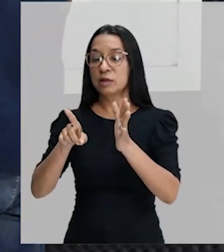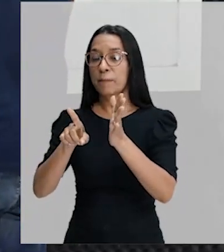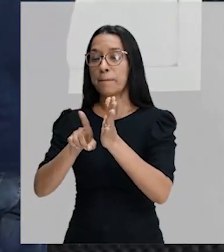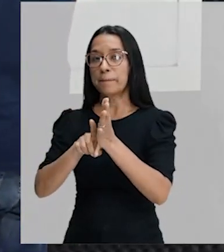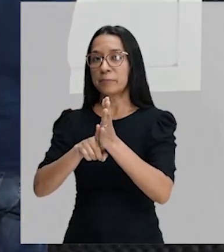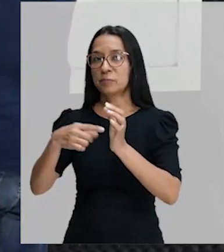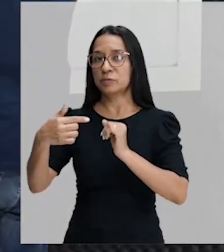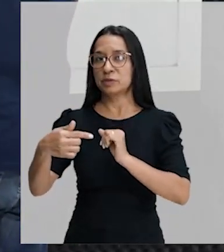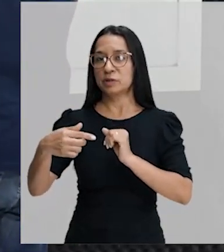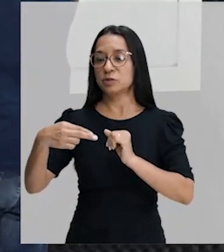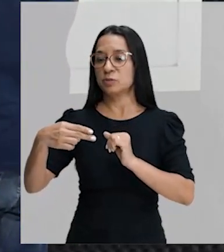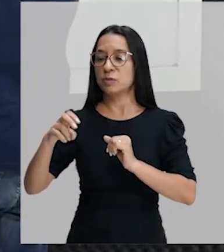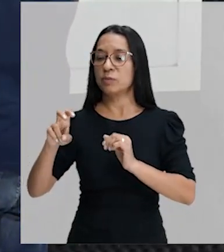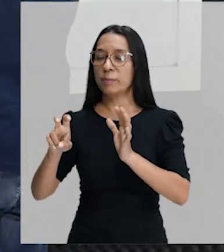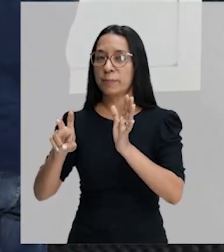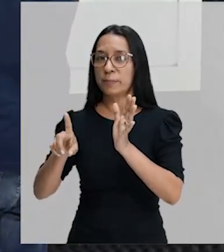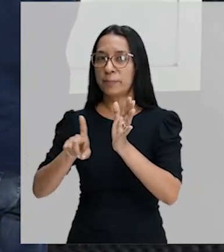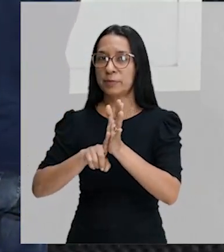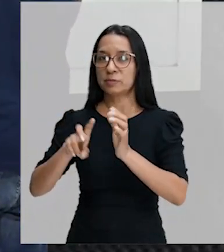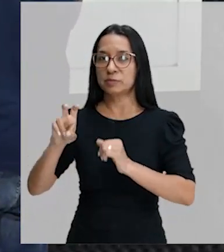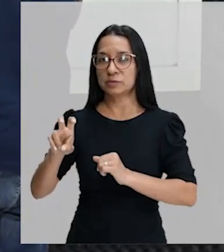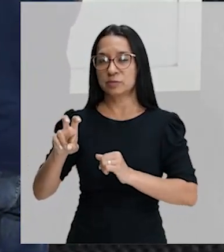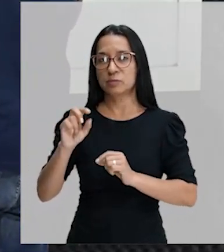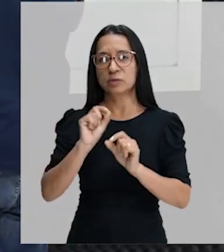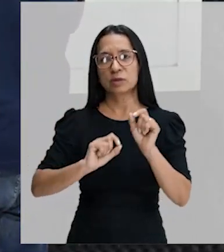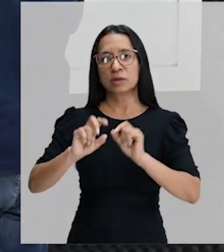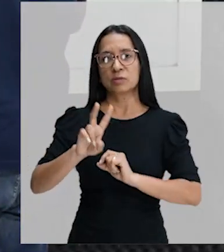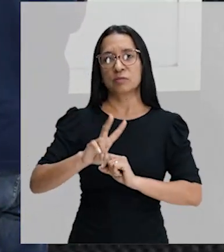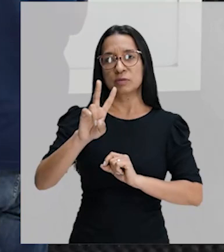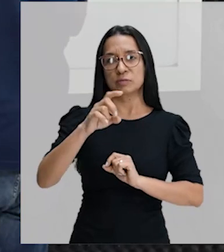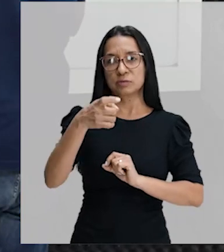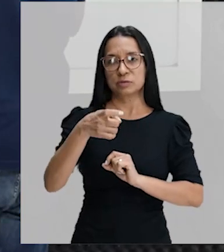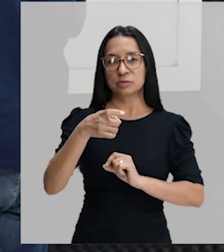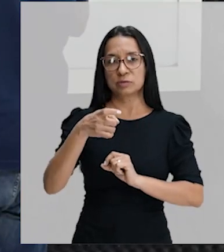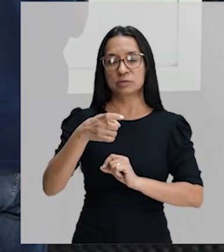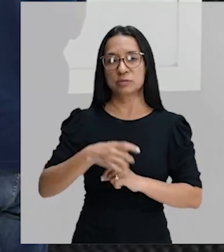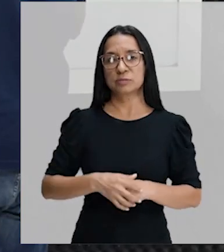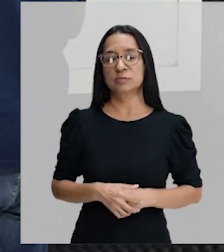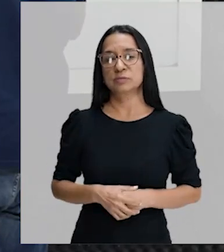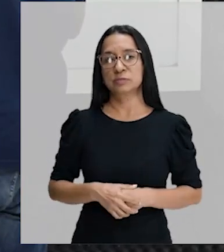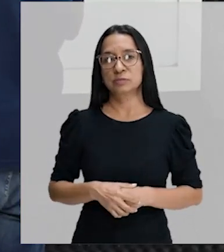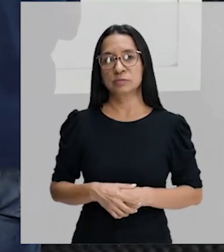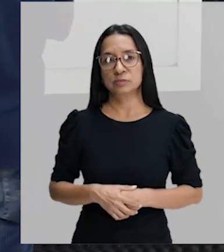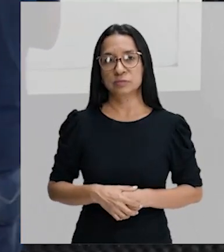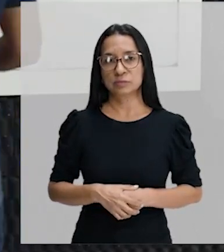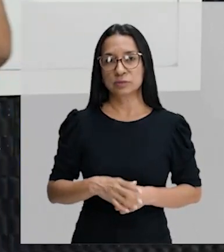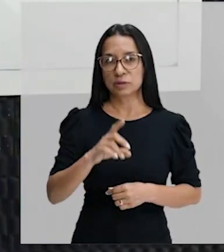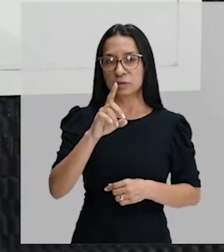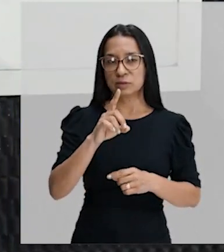Ó. Quem é o valor de x? É o dx dividido pelo d.